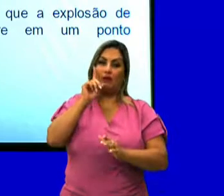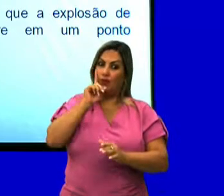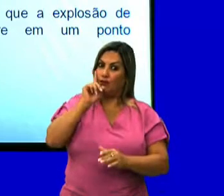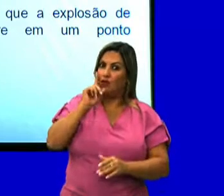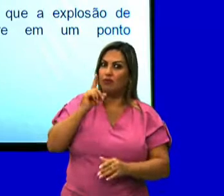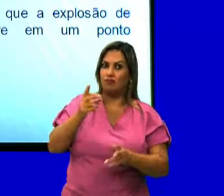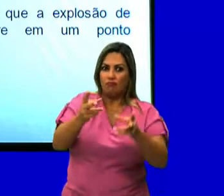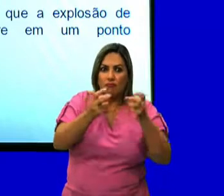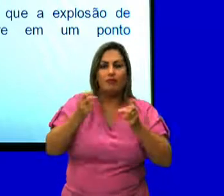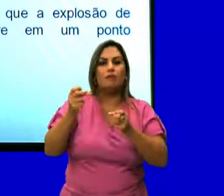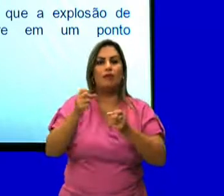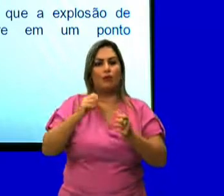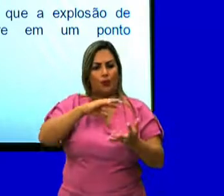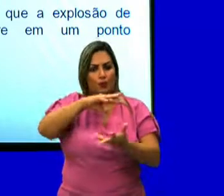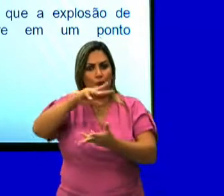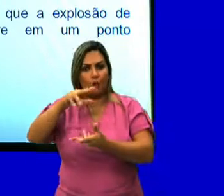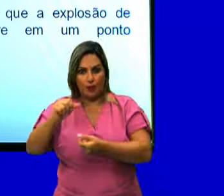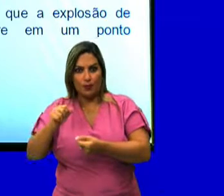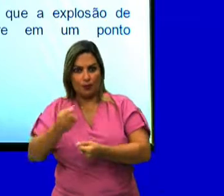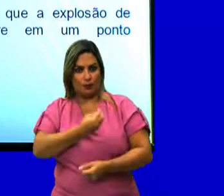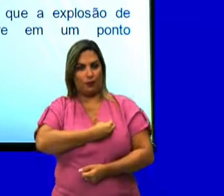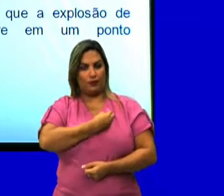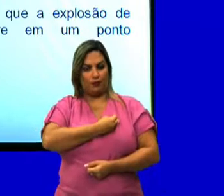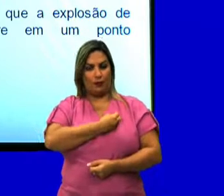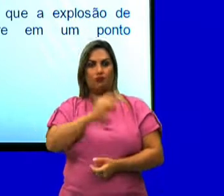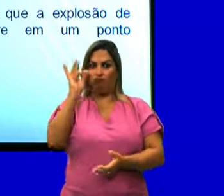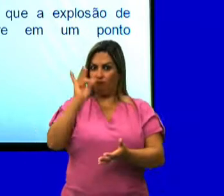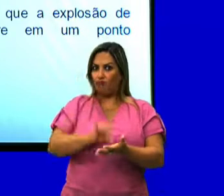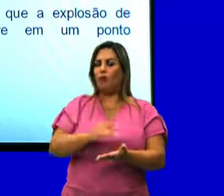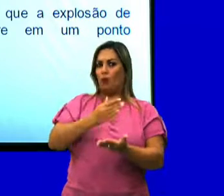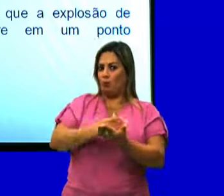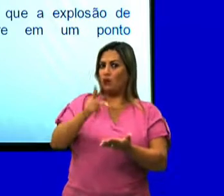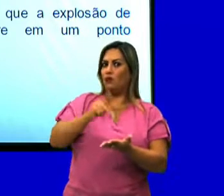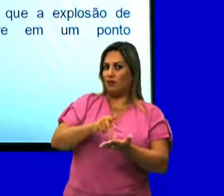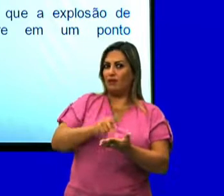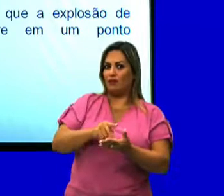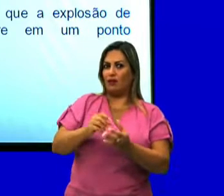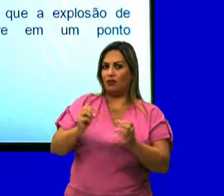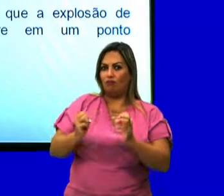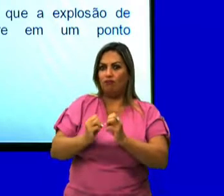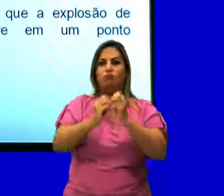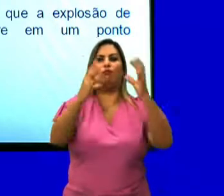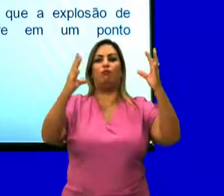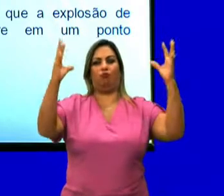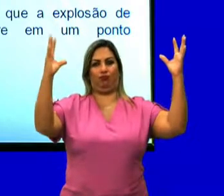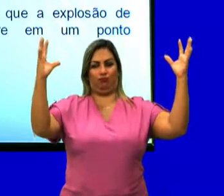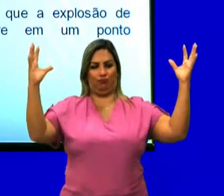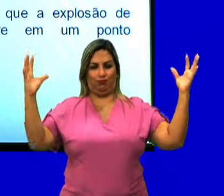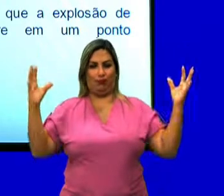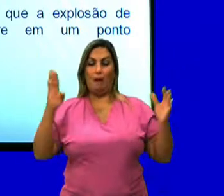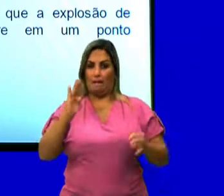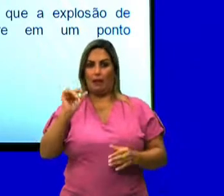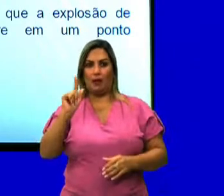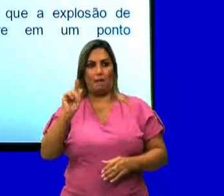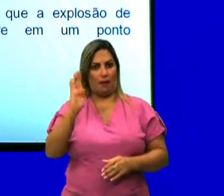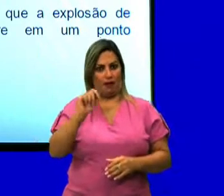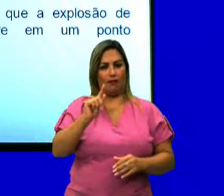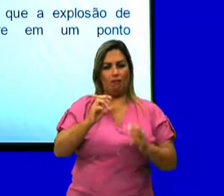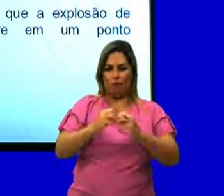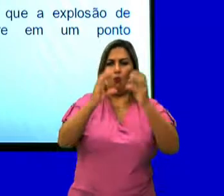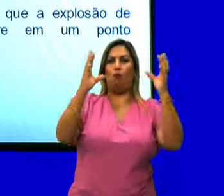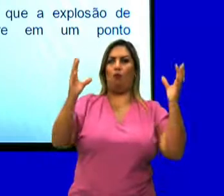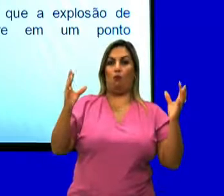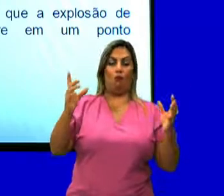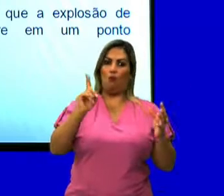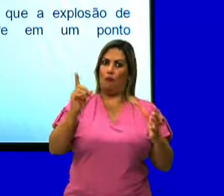evidência até agora de que o universo em que vivemos começou mesmo pelo Big Bang. Mas, este não